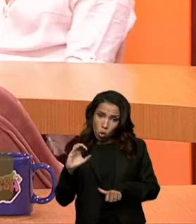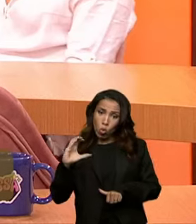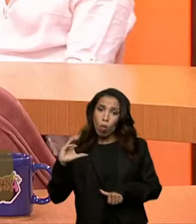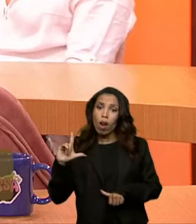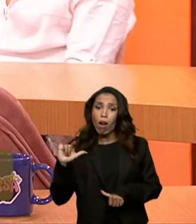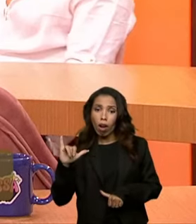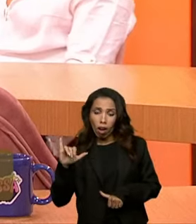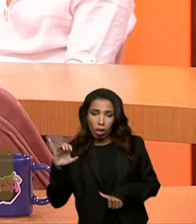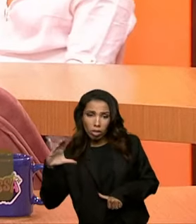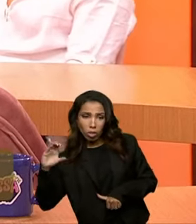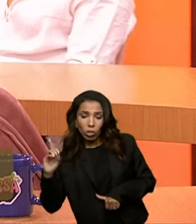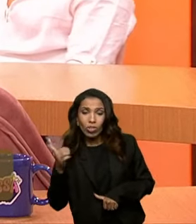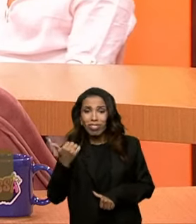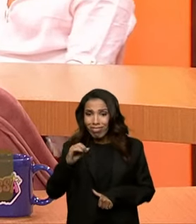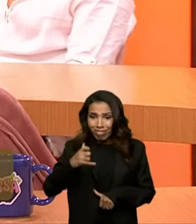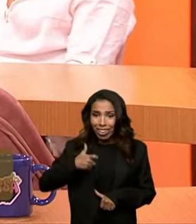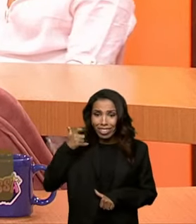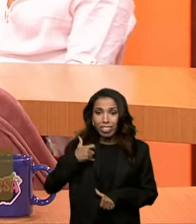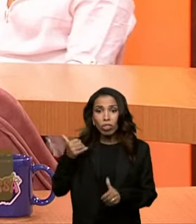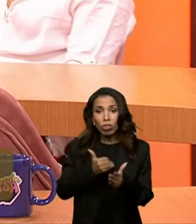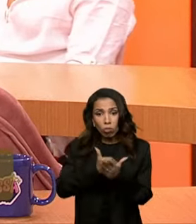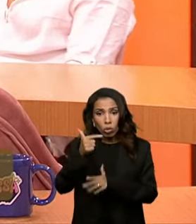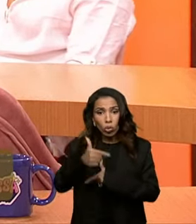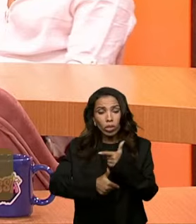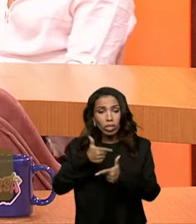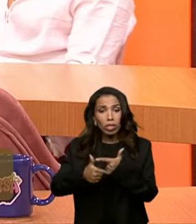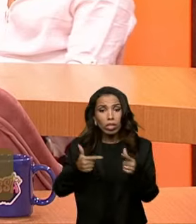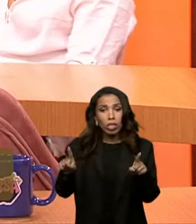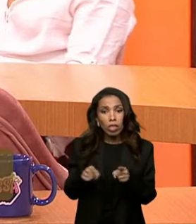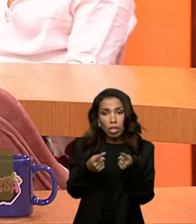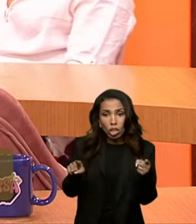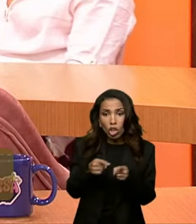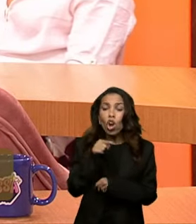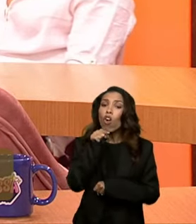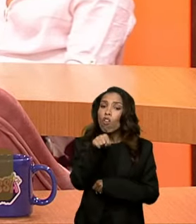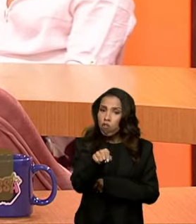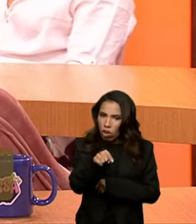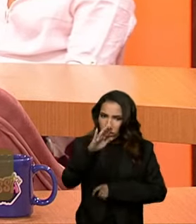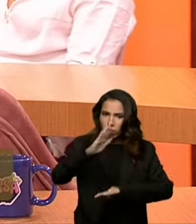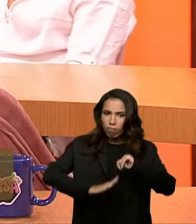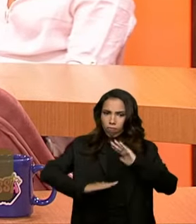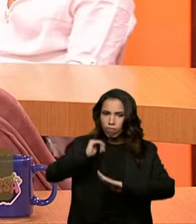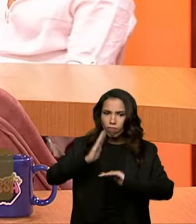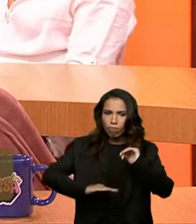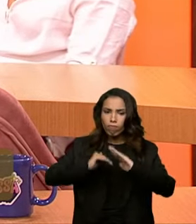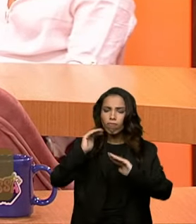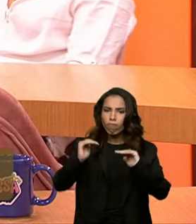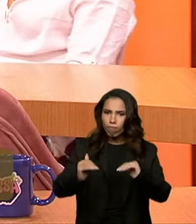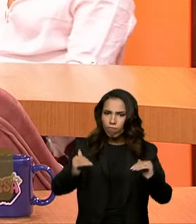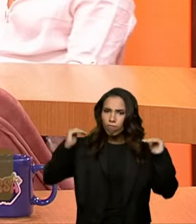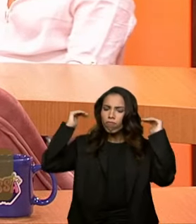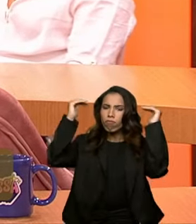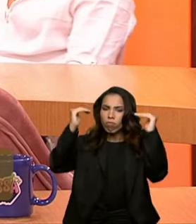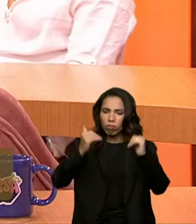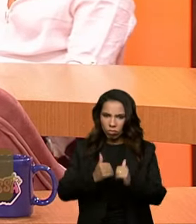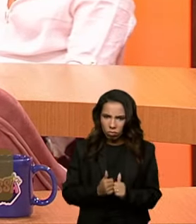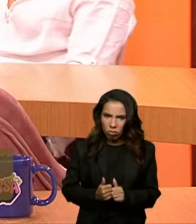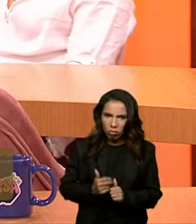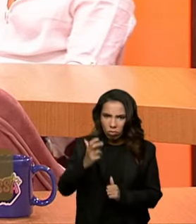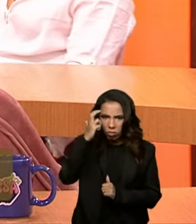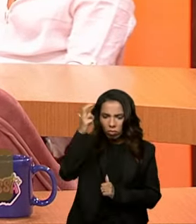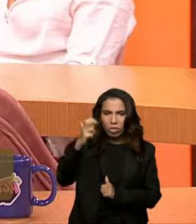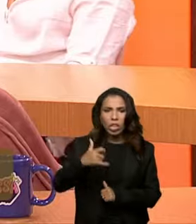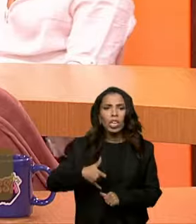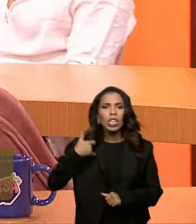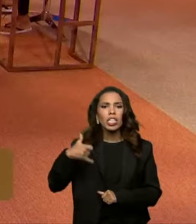comecei a trabalhar com música, né? É, meu amor, você é menino prodígio. É, muito tempo de trabalho, né? Pior tem uma cena, quantos